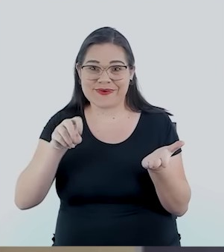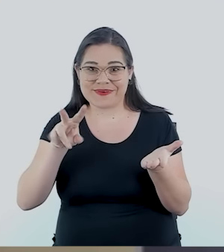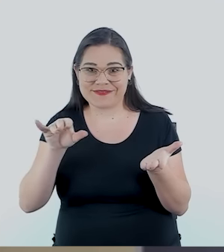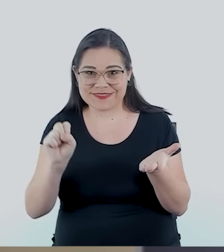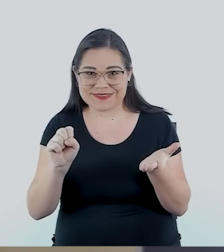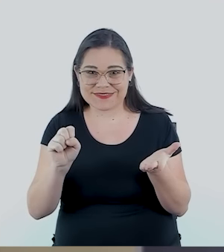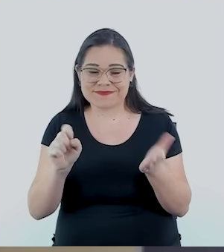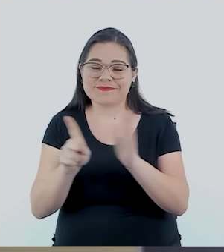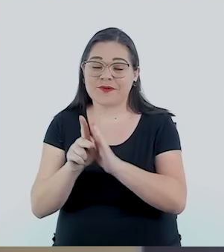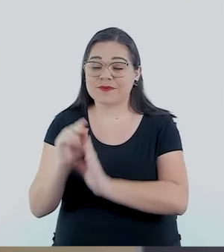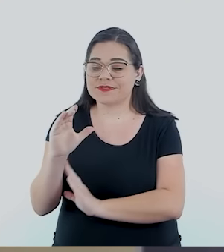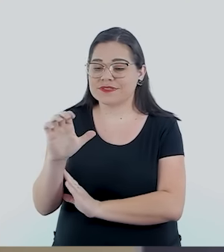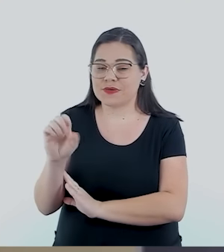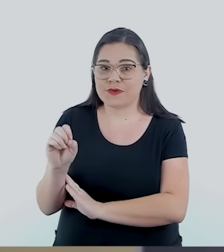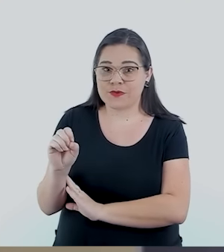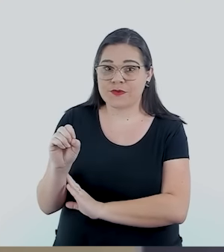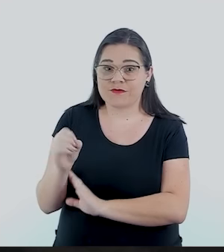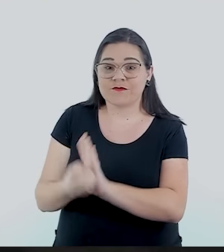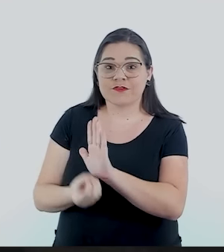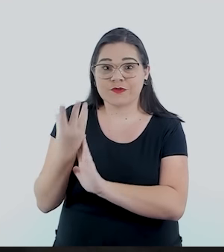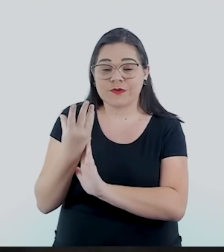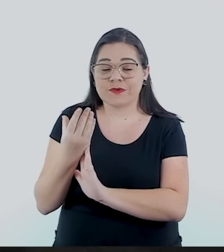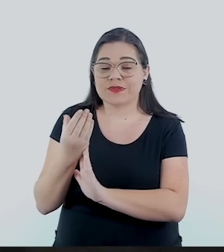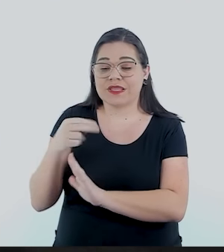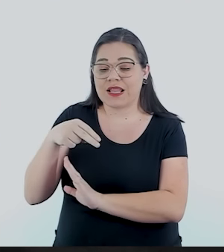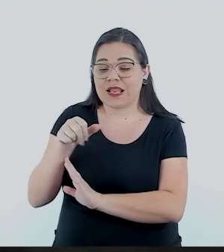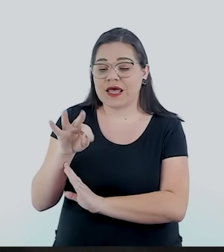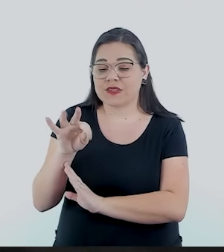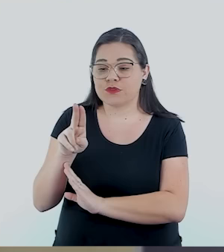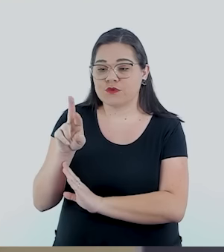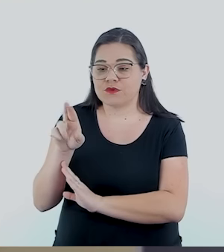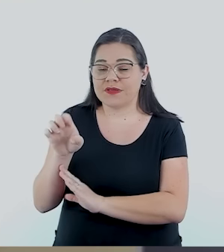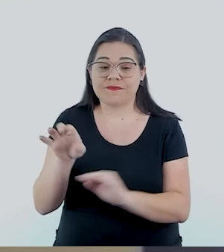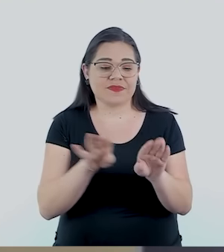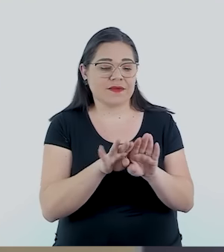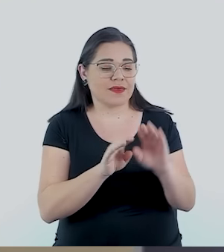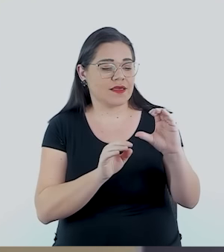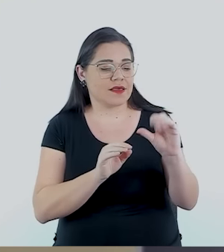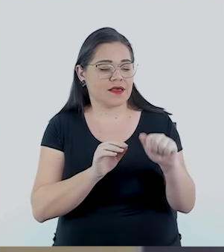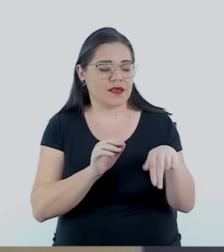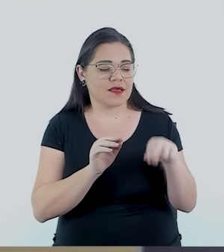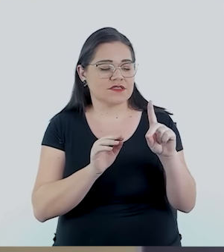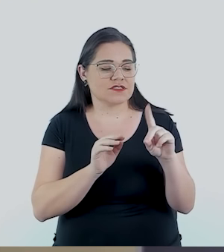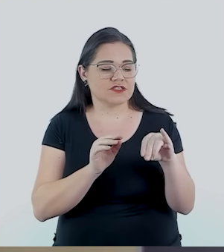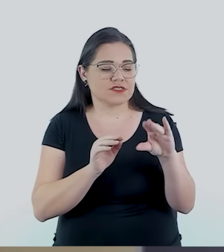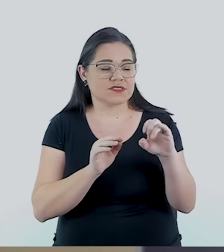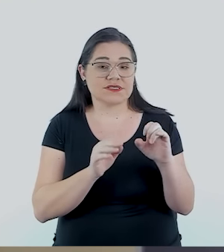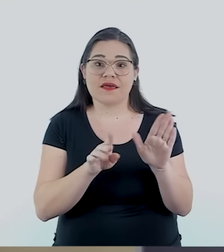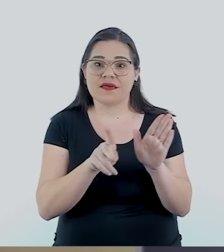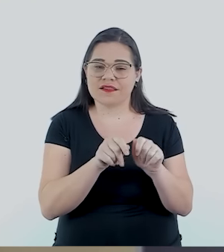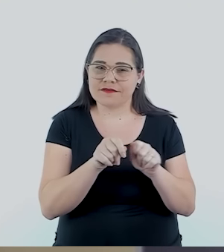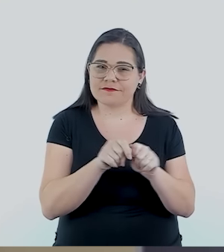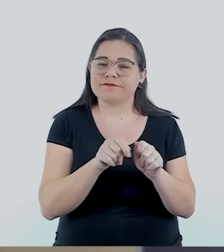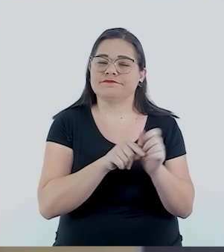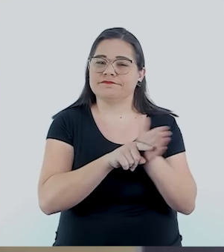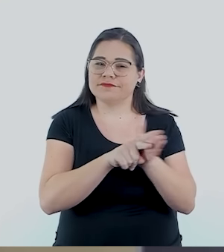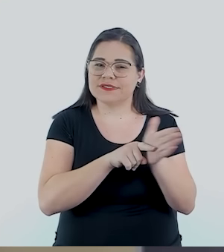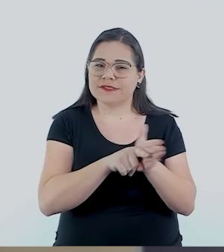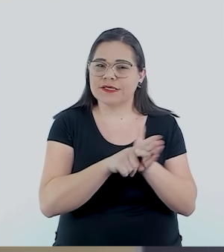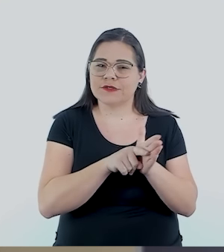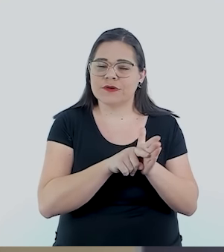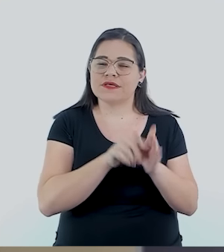que é CEO e fundador da Maturi e de Candice pome psicóloga especializada em gerontologia e